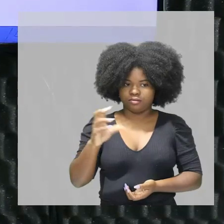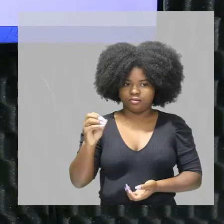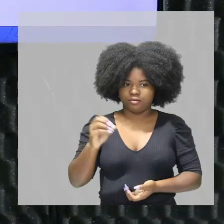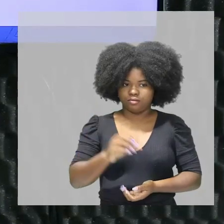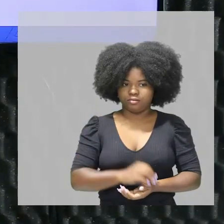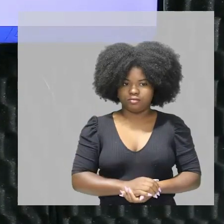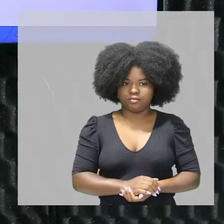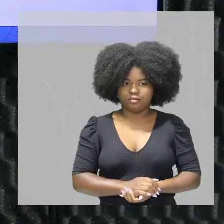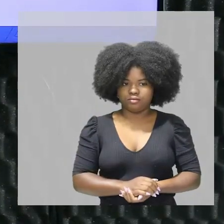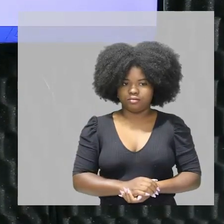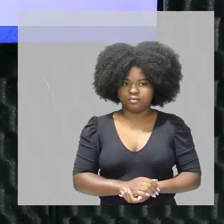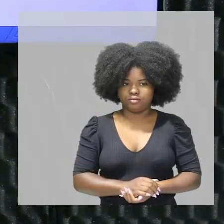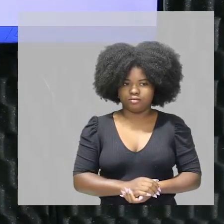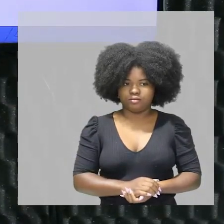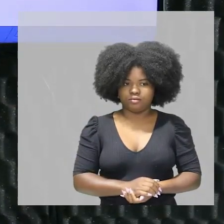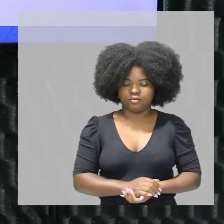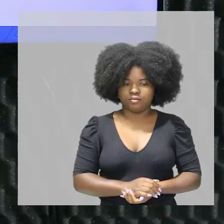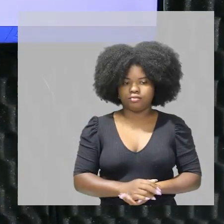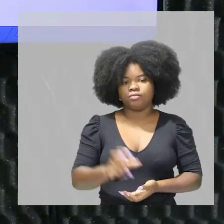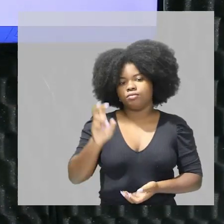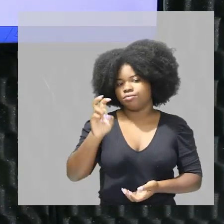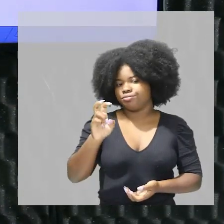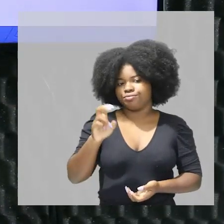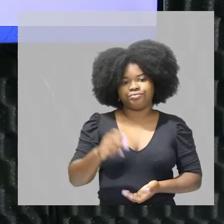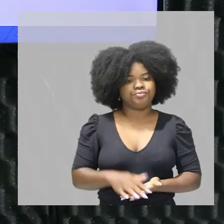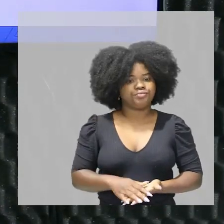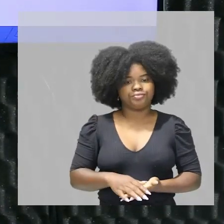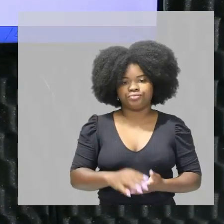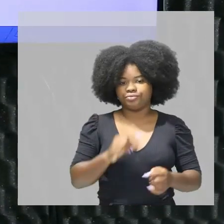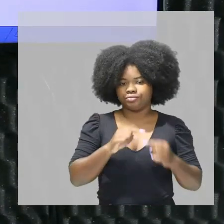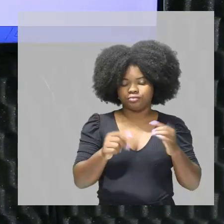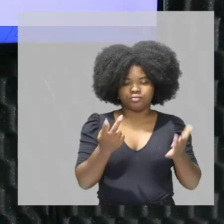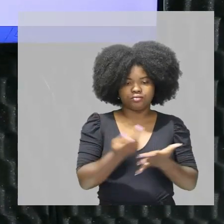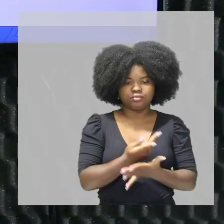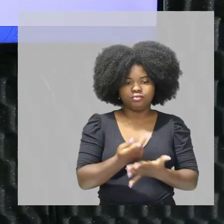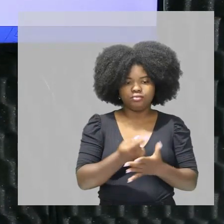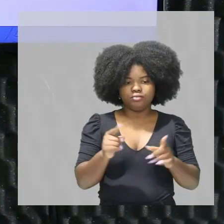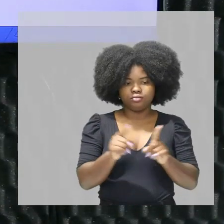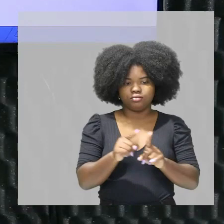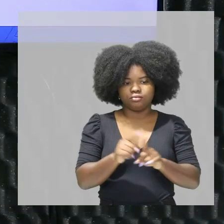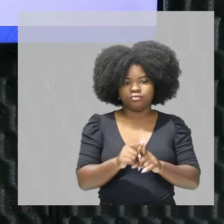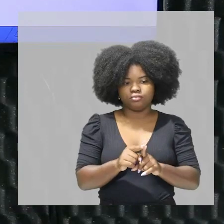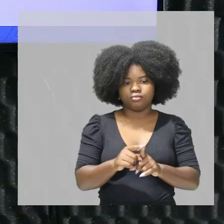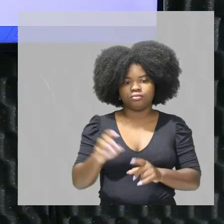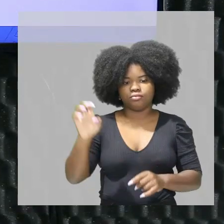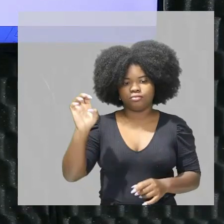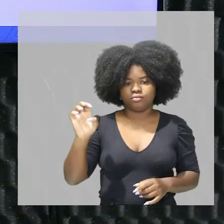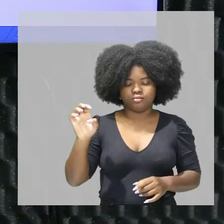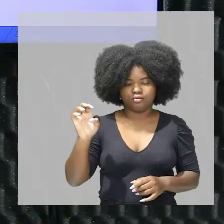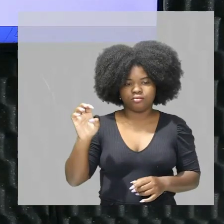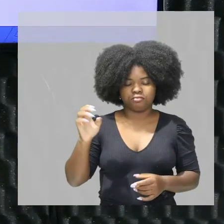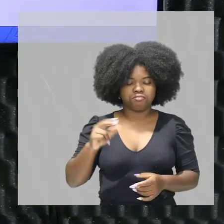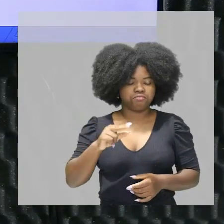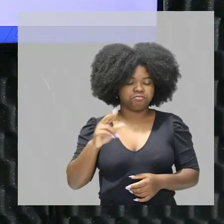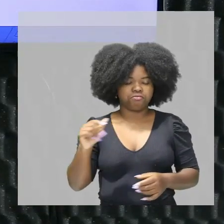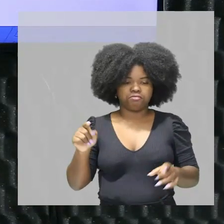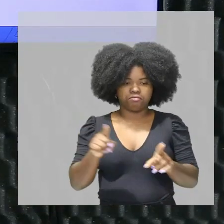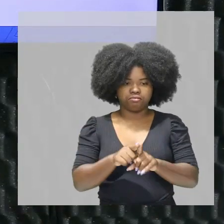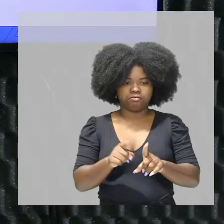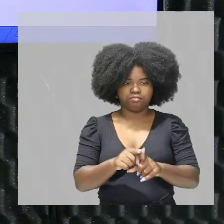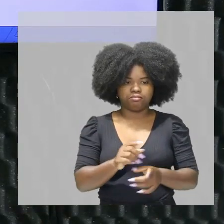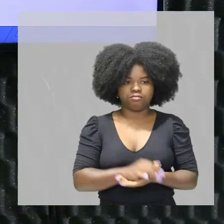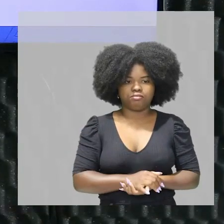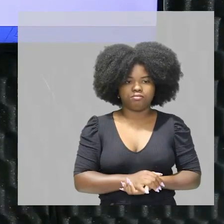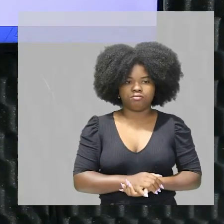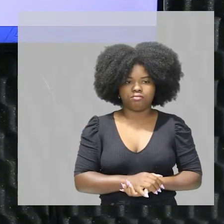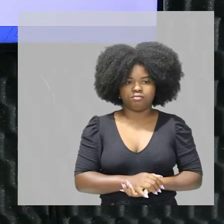a cinco não é A5 não é dedução assim que é uma indução apenas um indução não a um